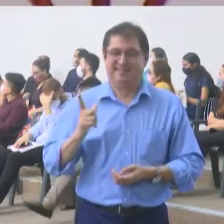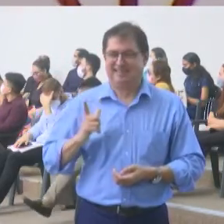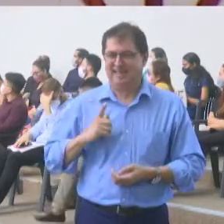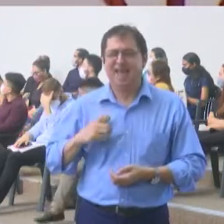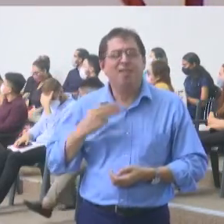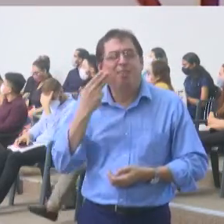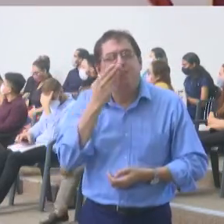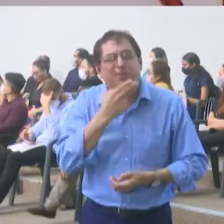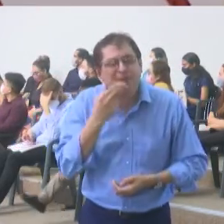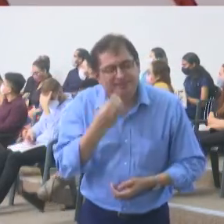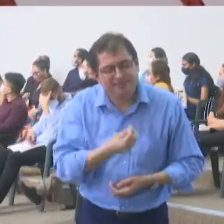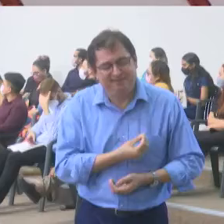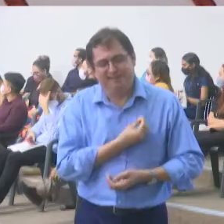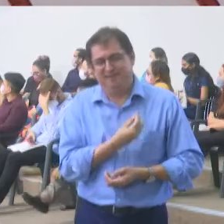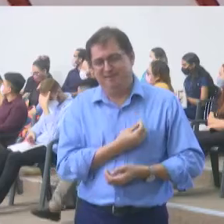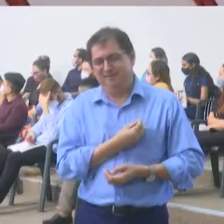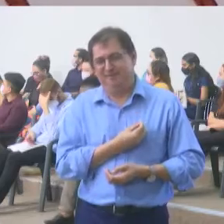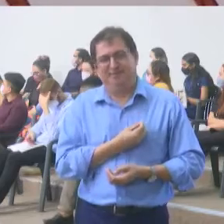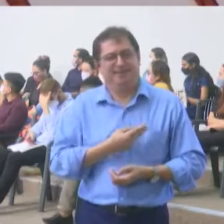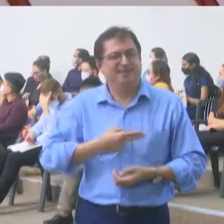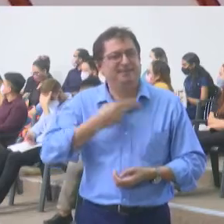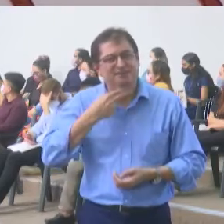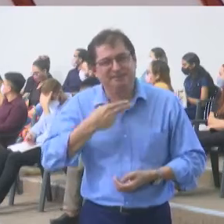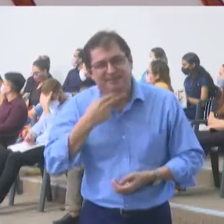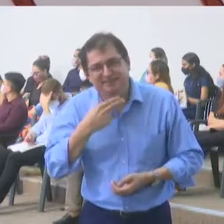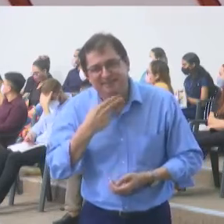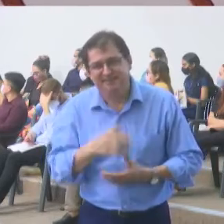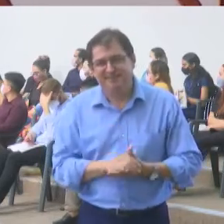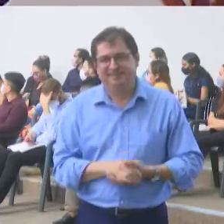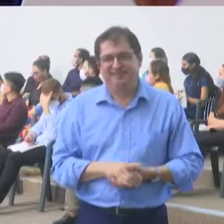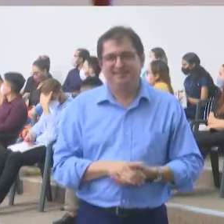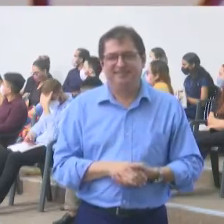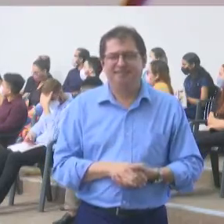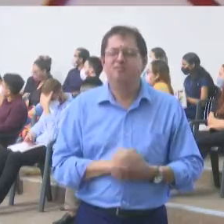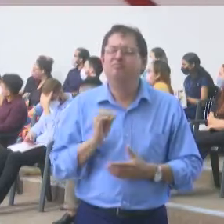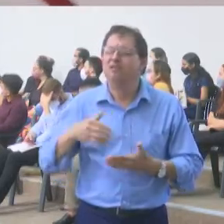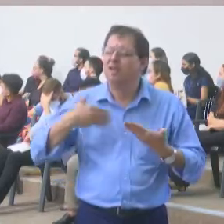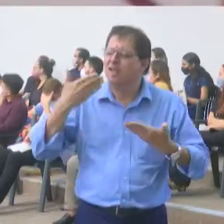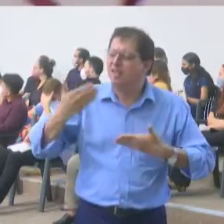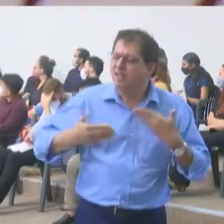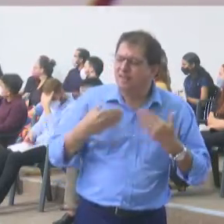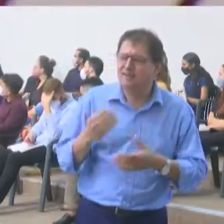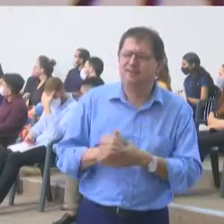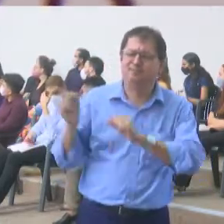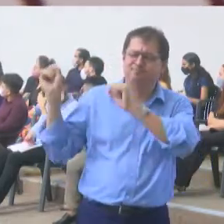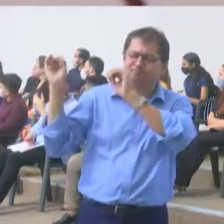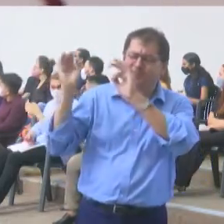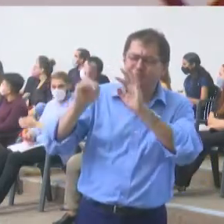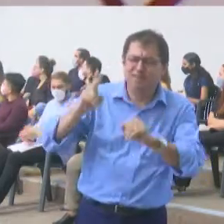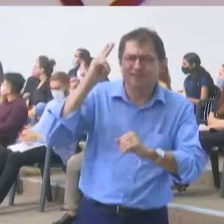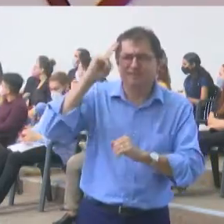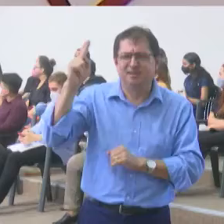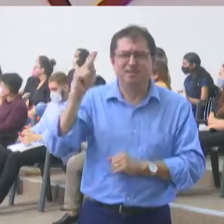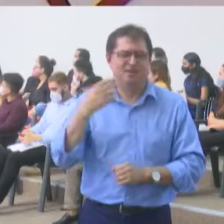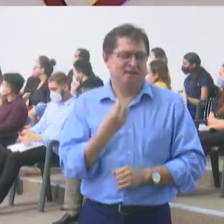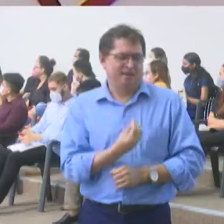está na Bíblia isso, mas a tradição judaica diz que o elo, que a alegria, que a plenitude de Noemi foi tão grande que Noemi pegou